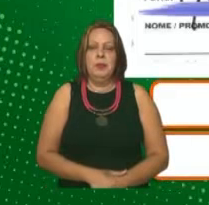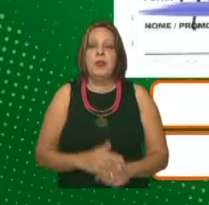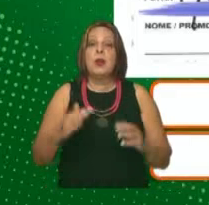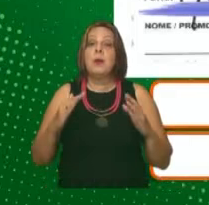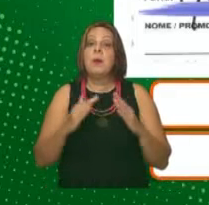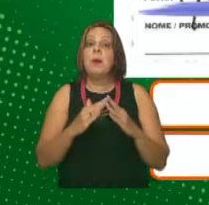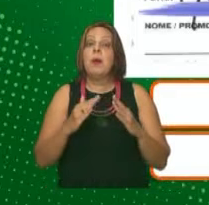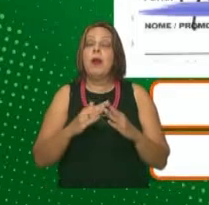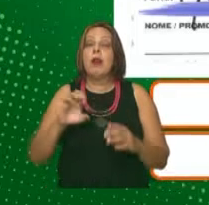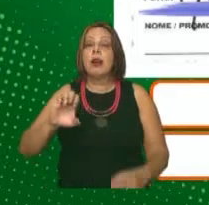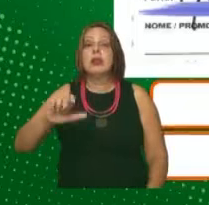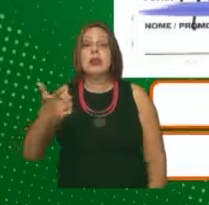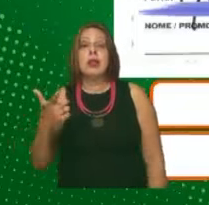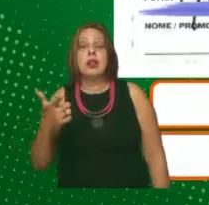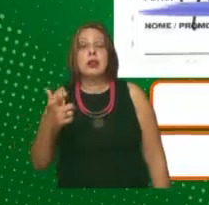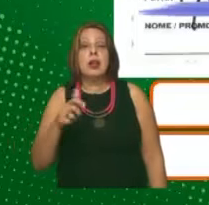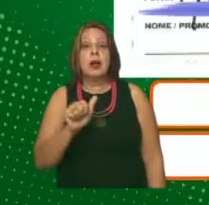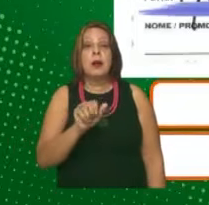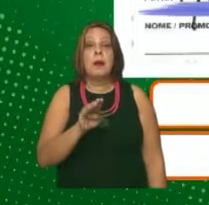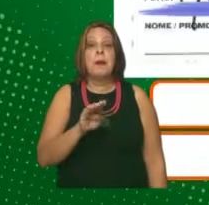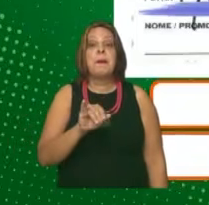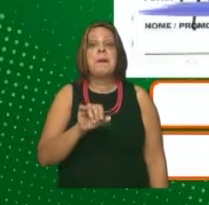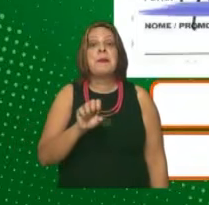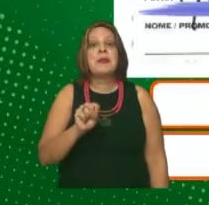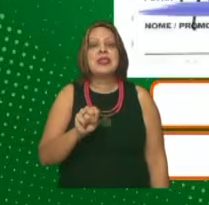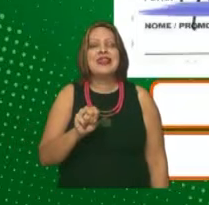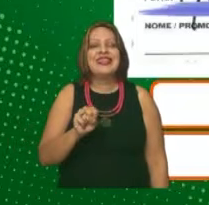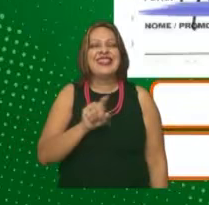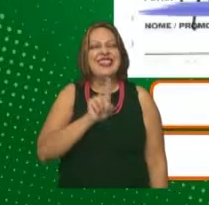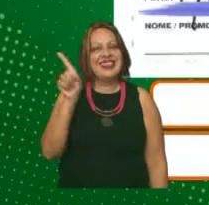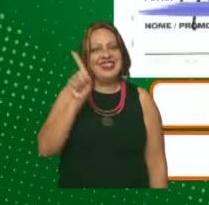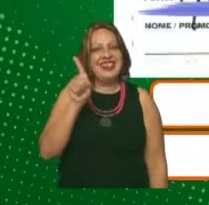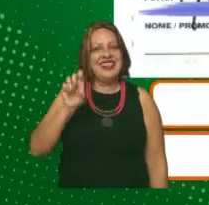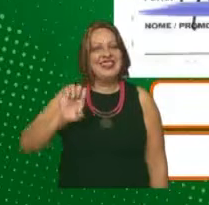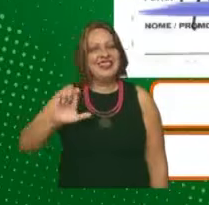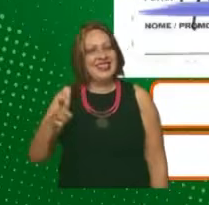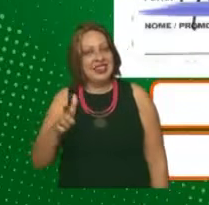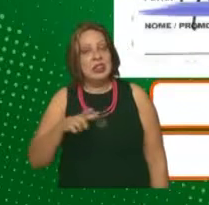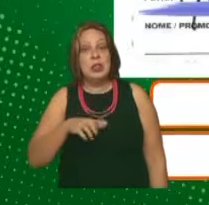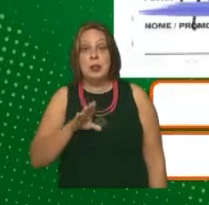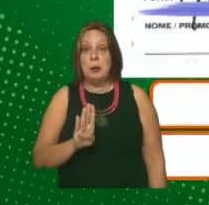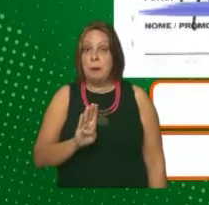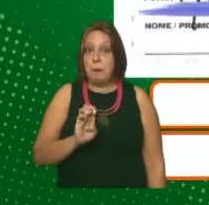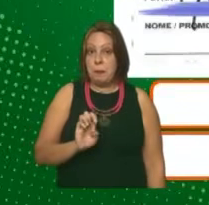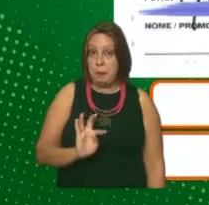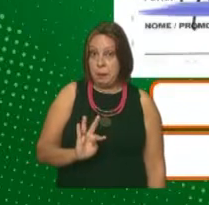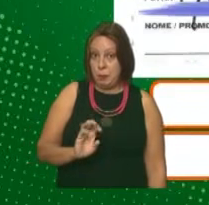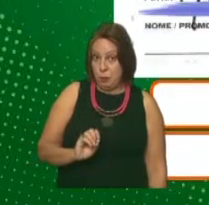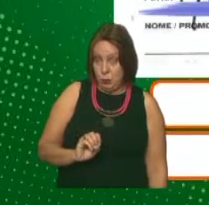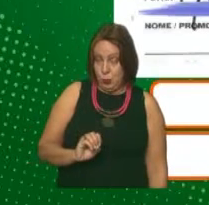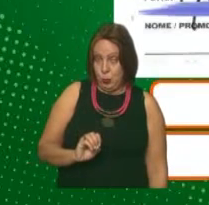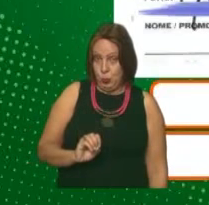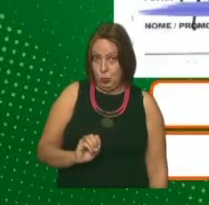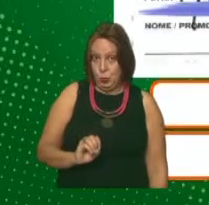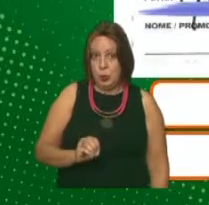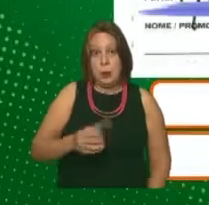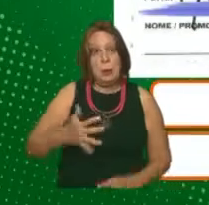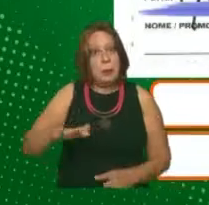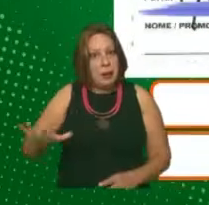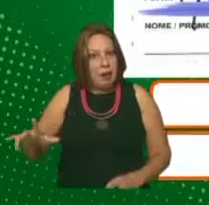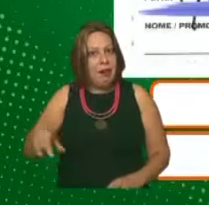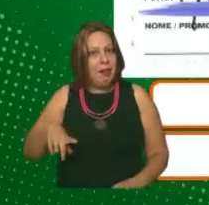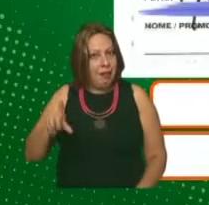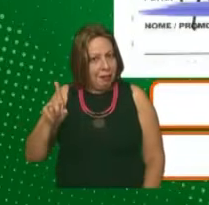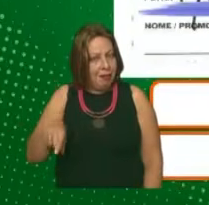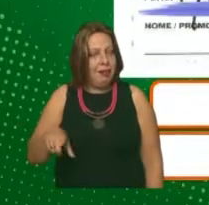morador de Estância, no Abaís, lá regional Estância, o Beto, né? Beto alguma coisa ali, Beto da Praia, eu acho que é